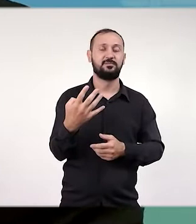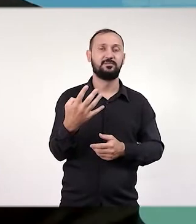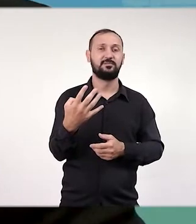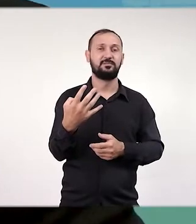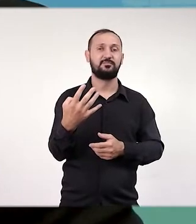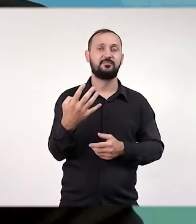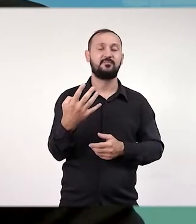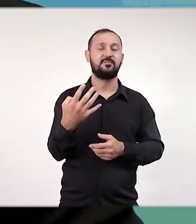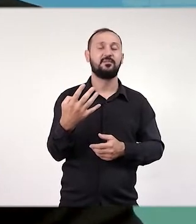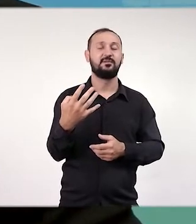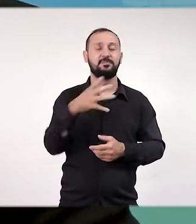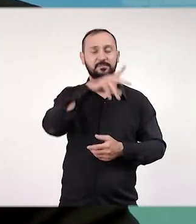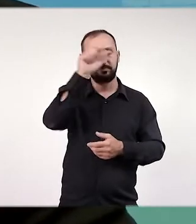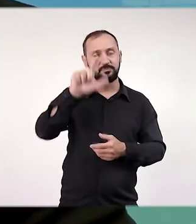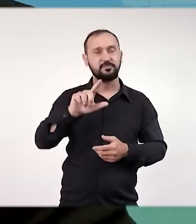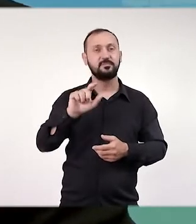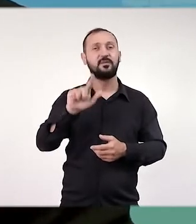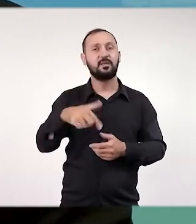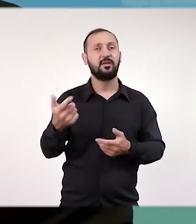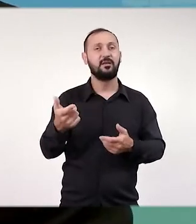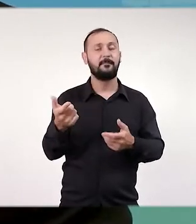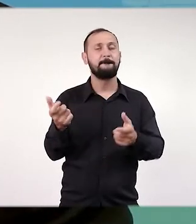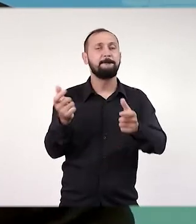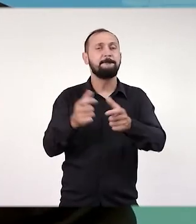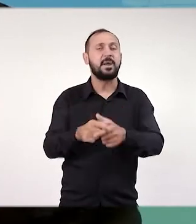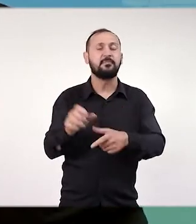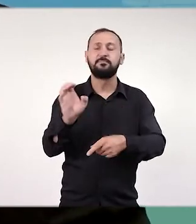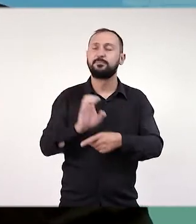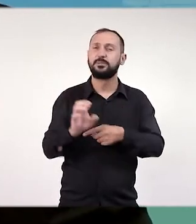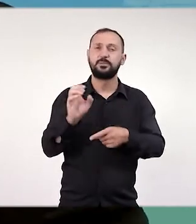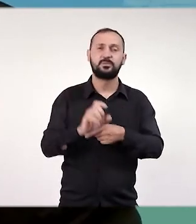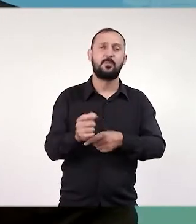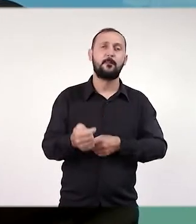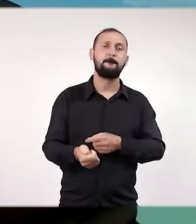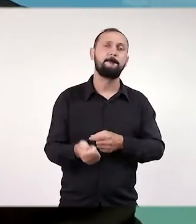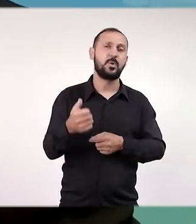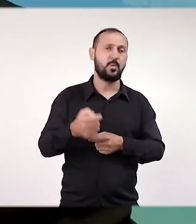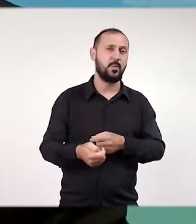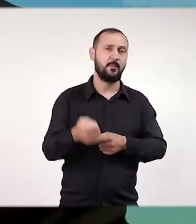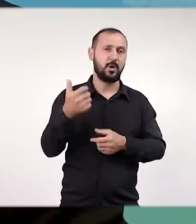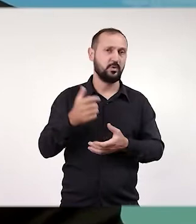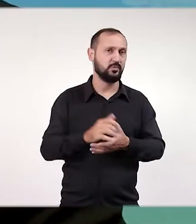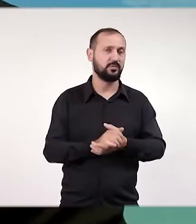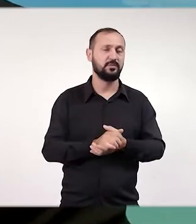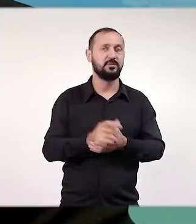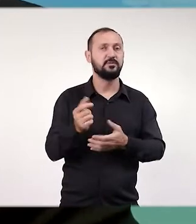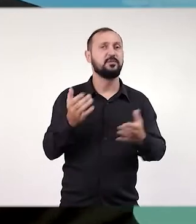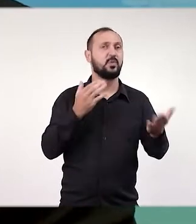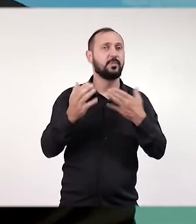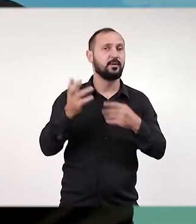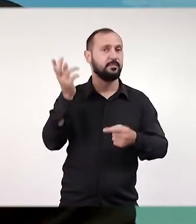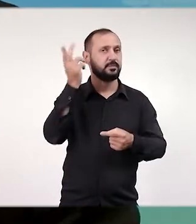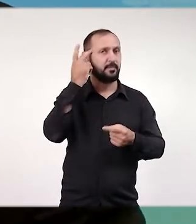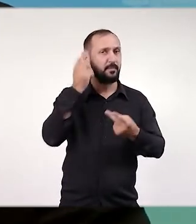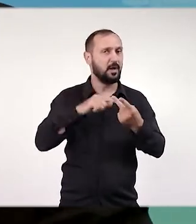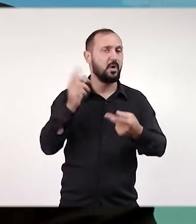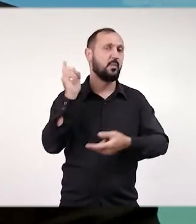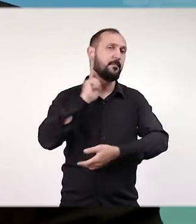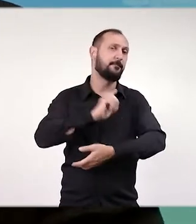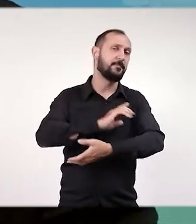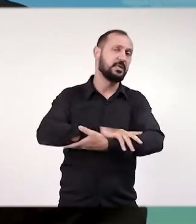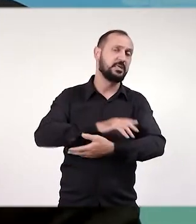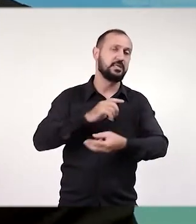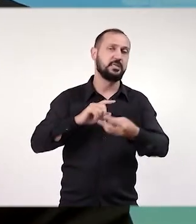deputados estaduais do Mato Grosso do Sul, que é um dos menor da federação em quantitativo, comparado com São